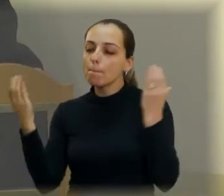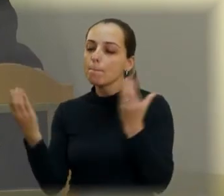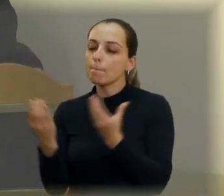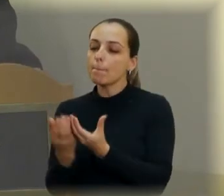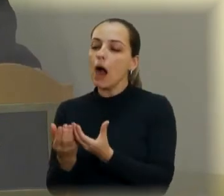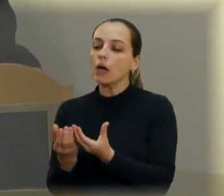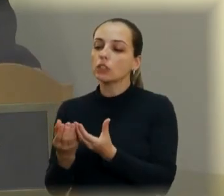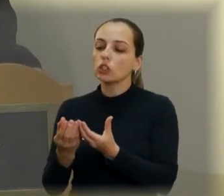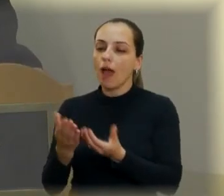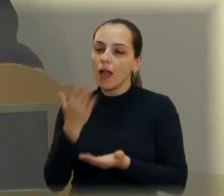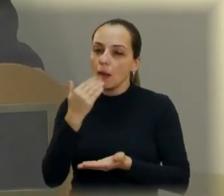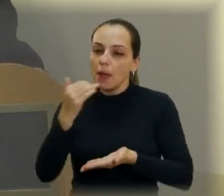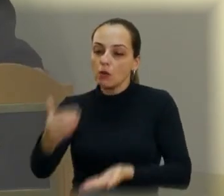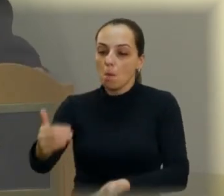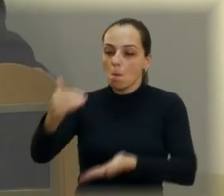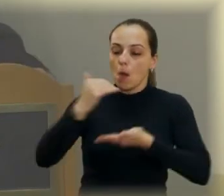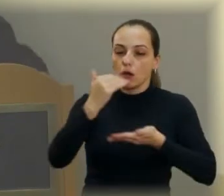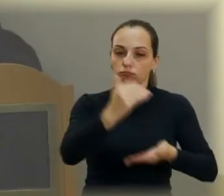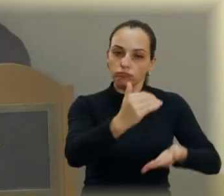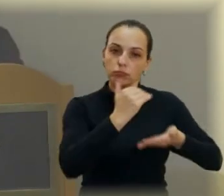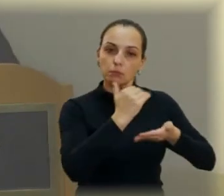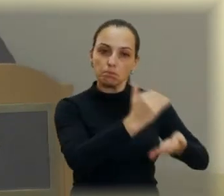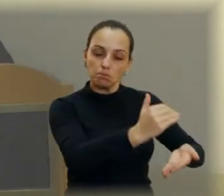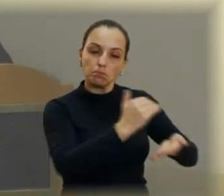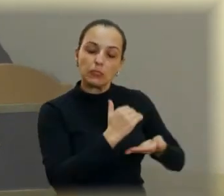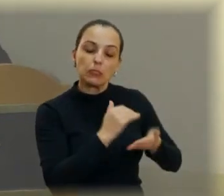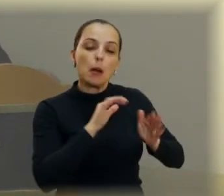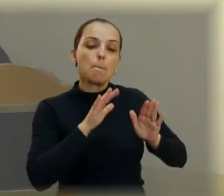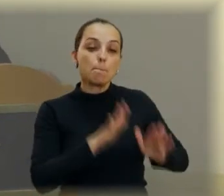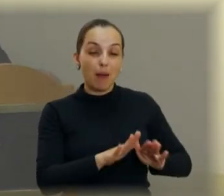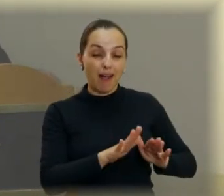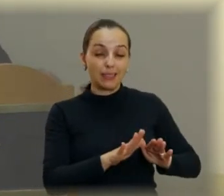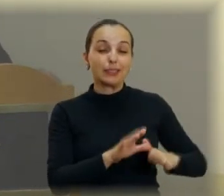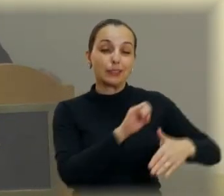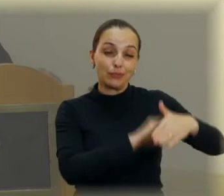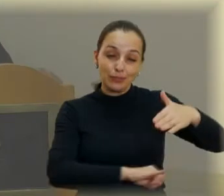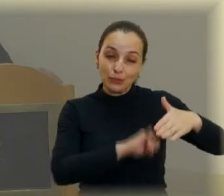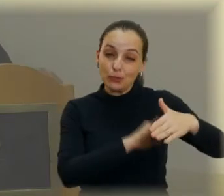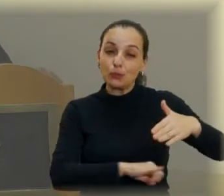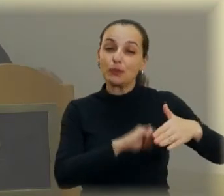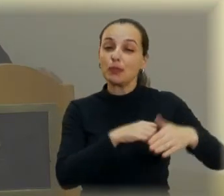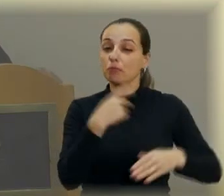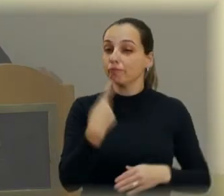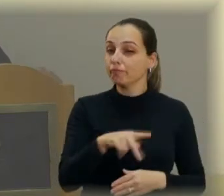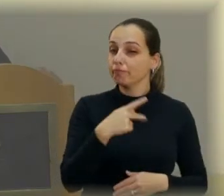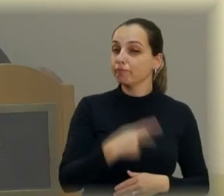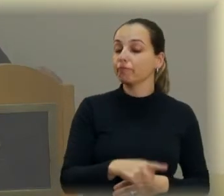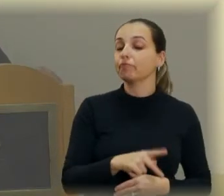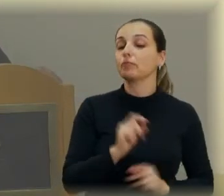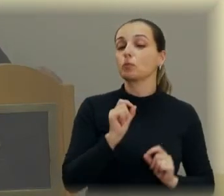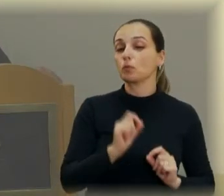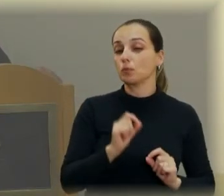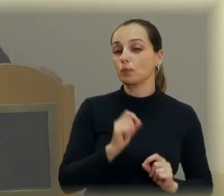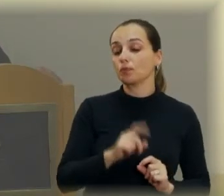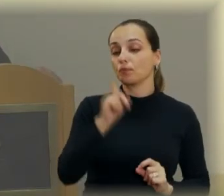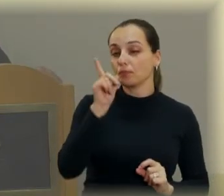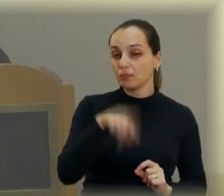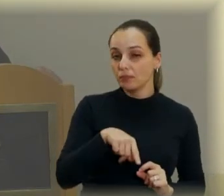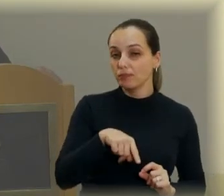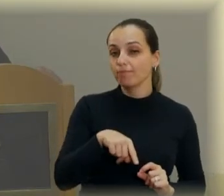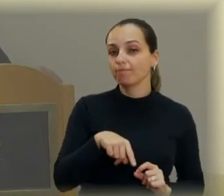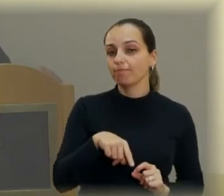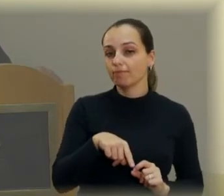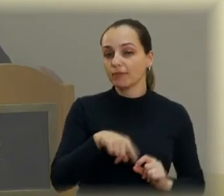na área de alimentação mas tem filho tem identidade aqui que tem